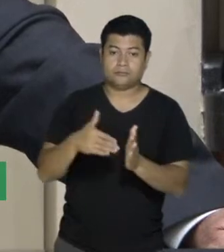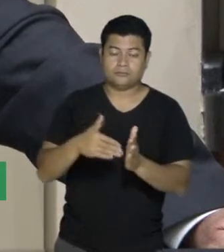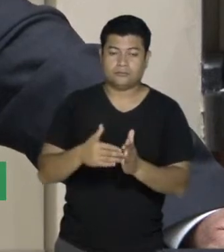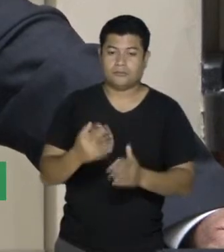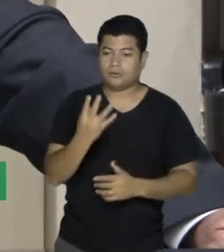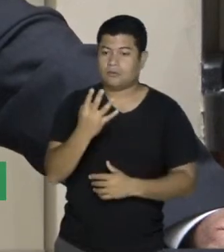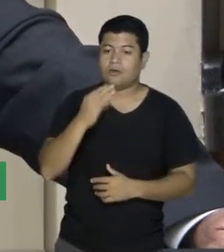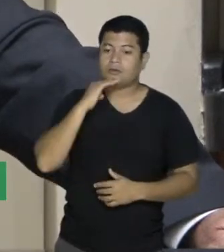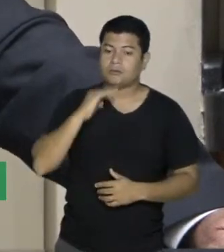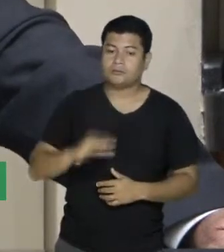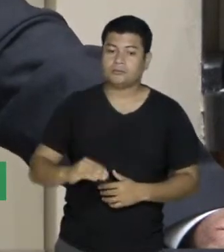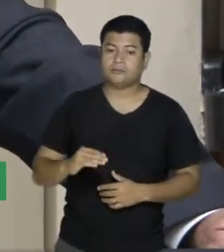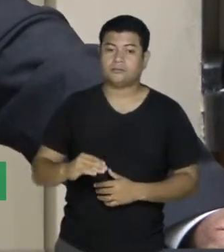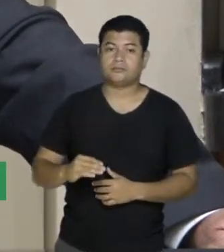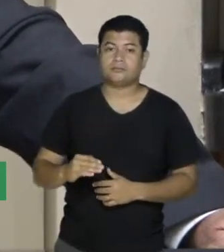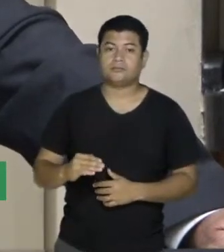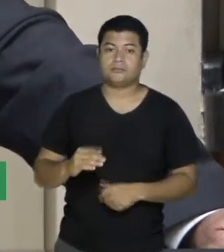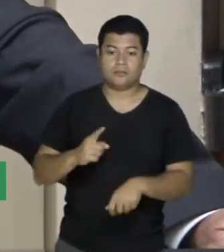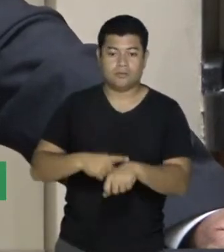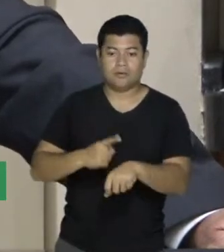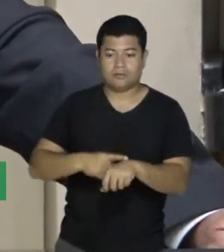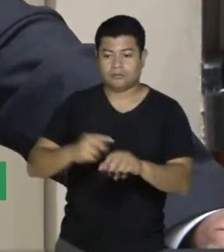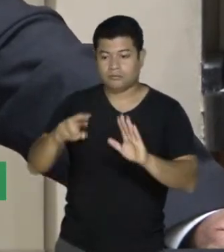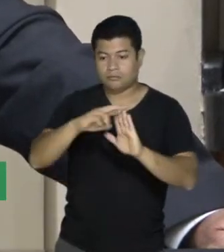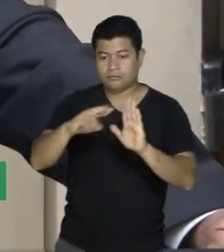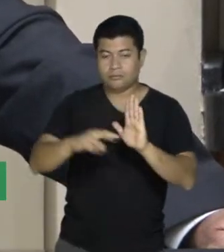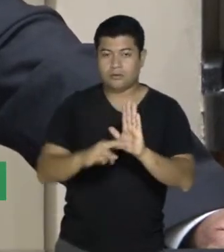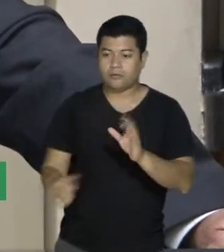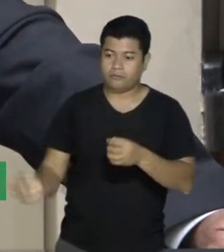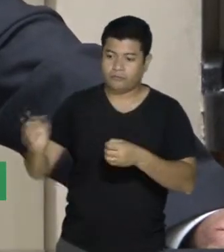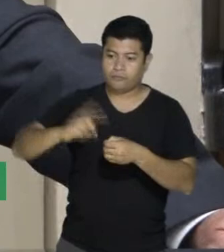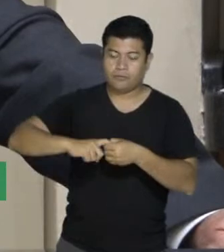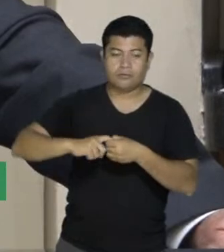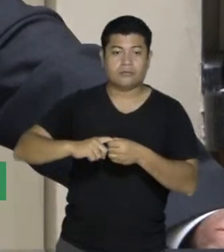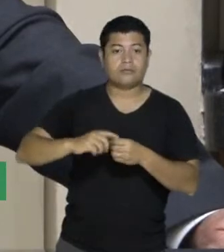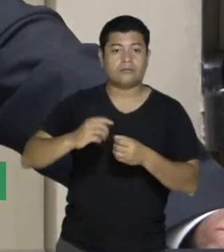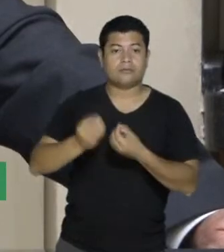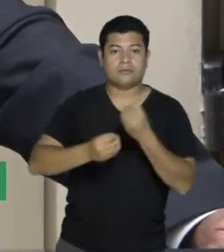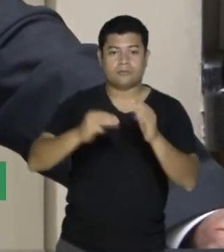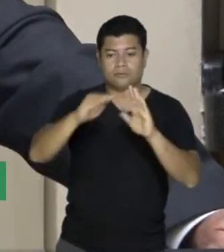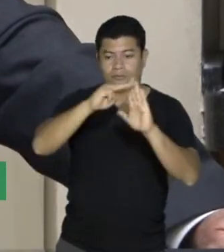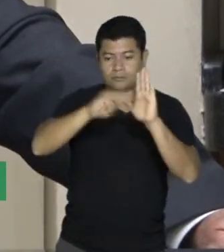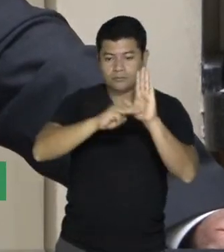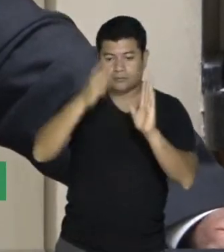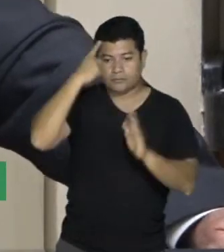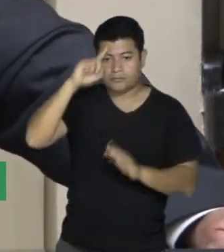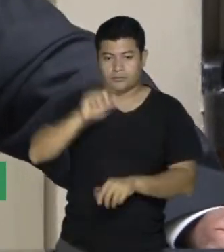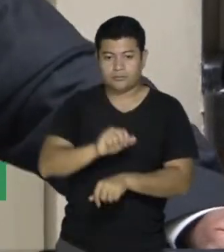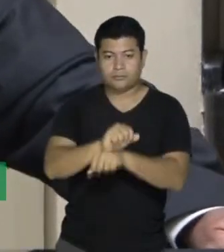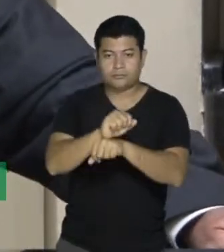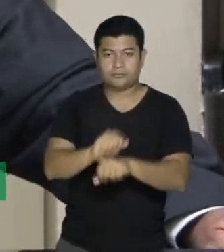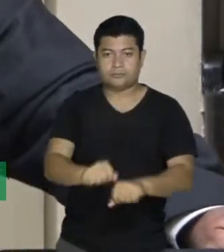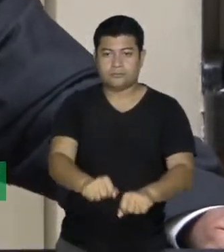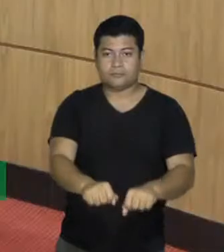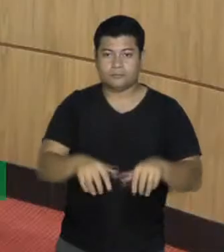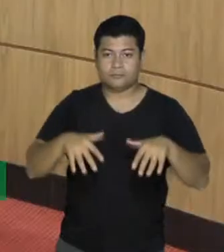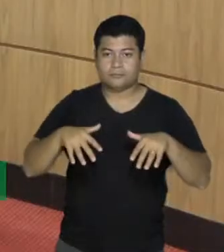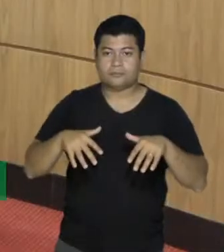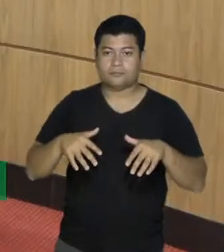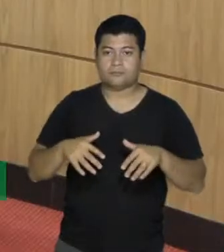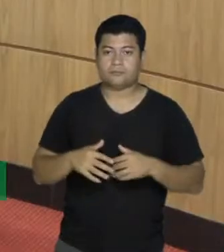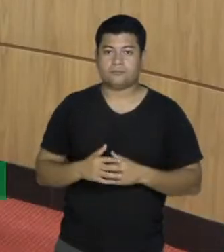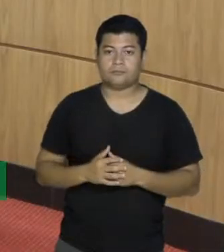horas no horário regimental para a ordem do dia está suspensa a presente sessão